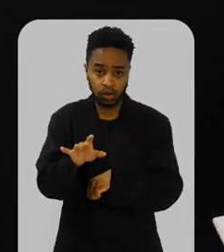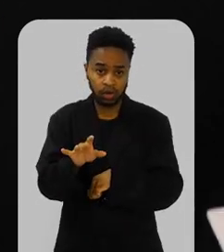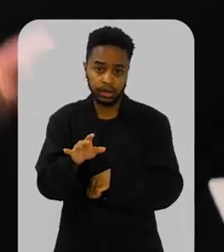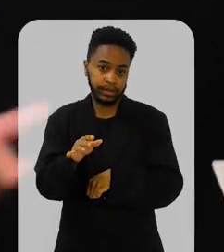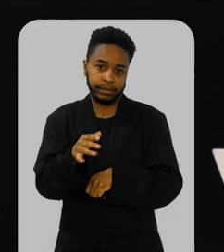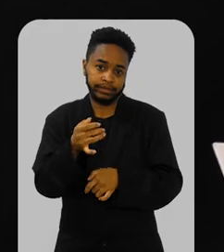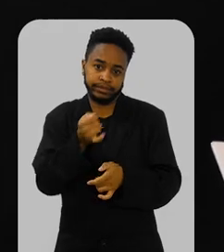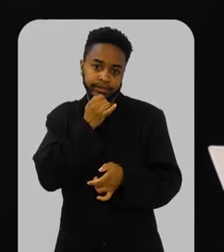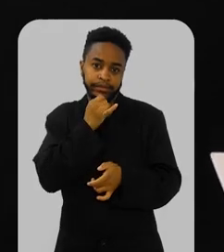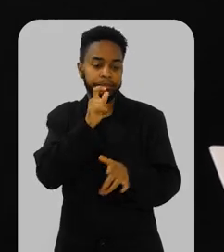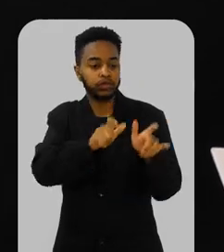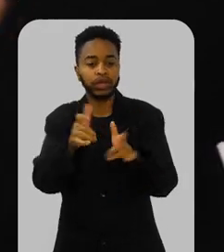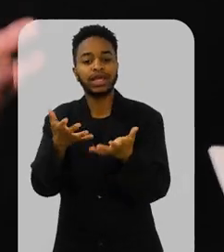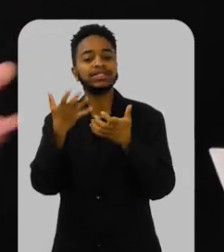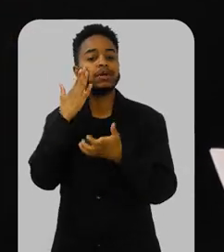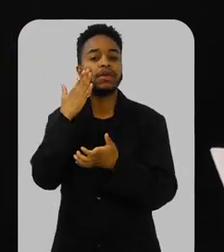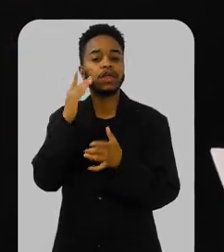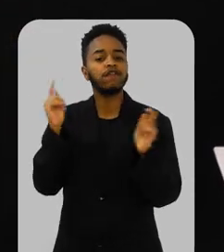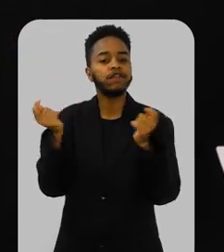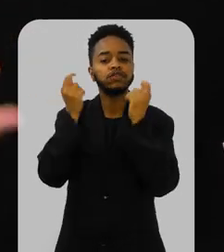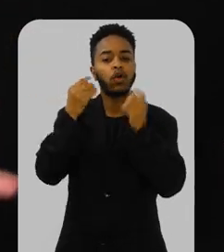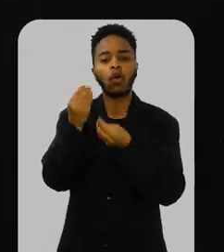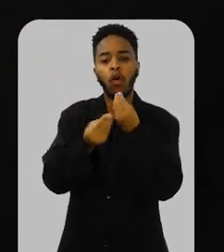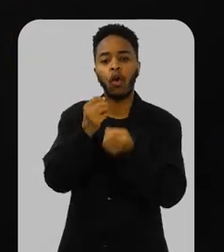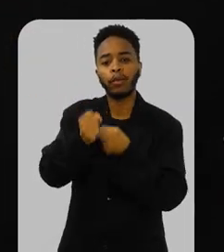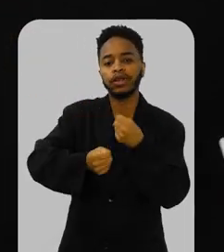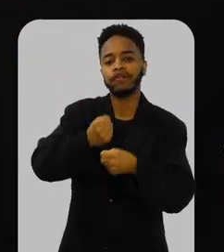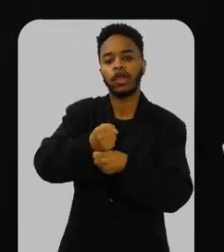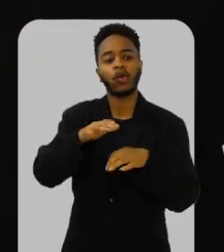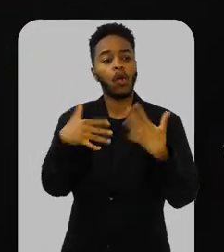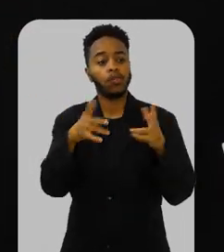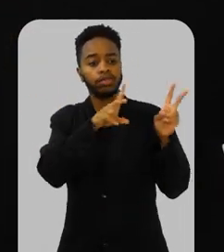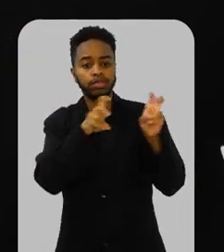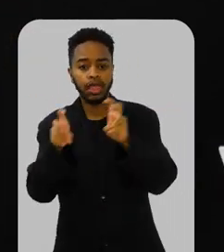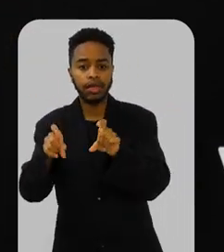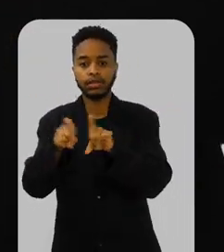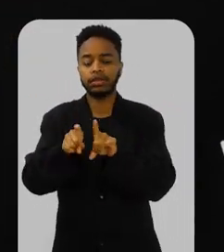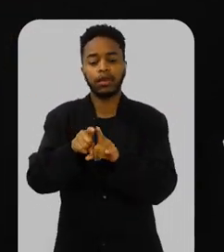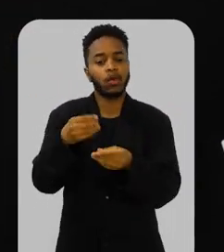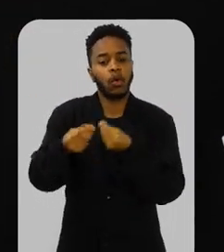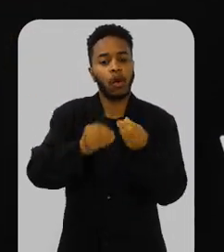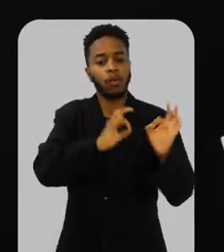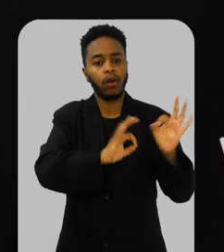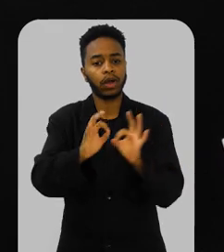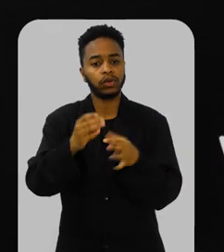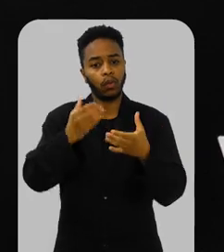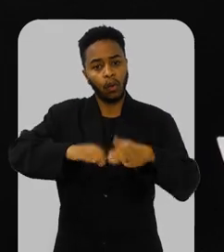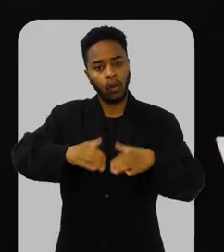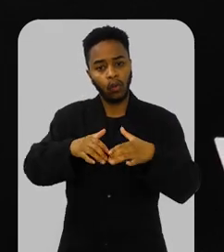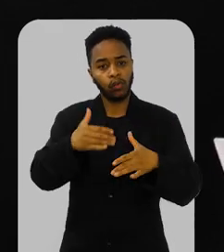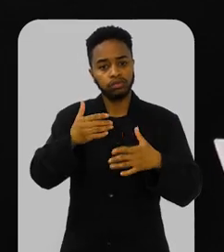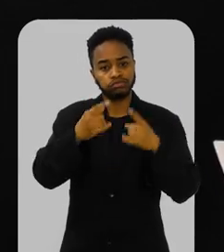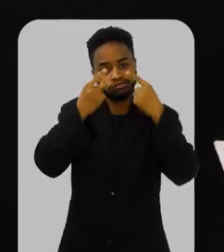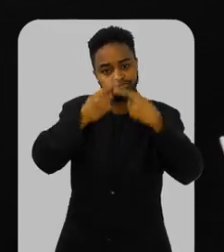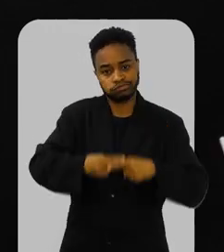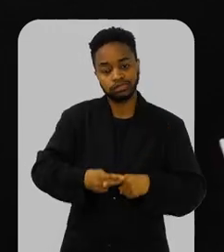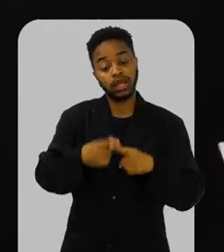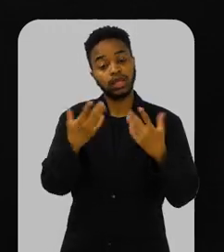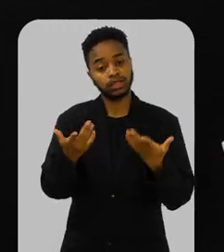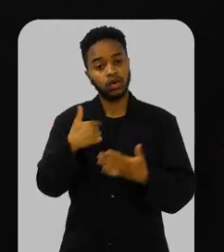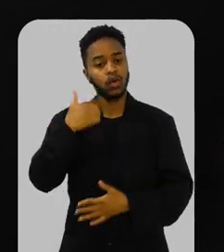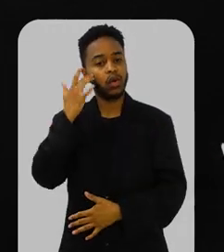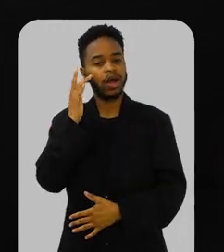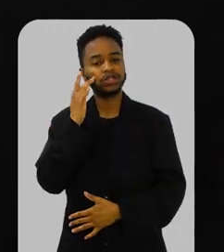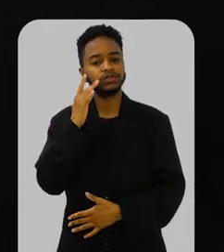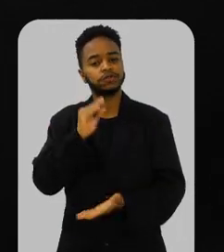saber qual é o festival, o que vai acontecer no ano que vem, tema, edital de toada para o concurso. Então, acho que esse olhar é o